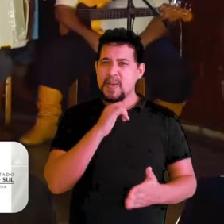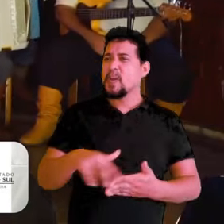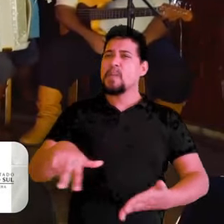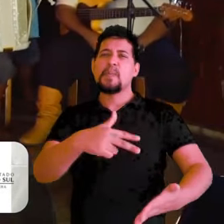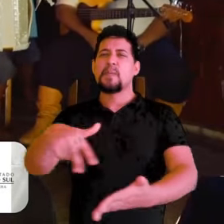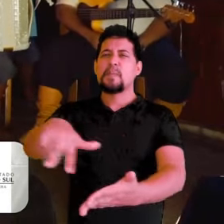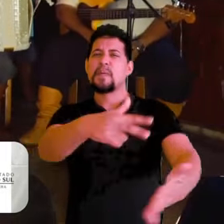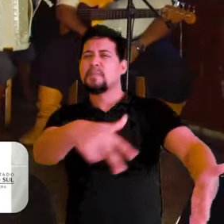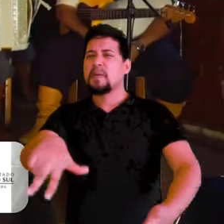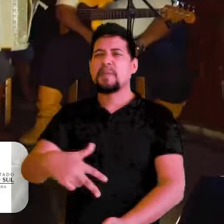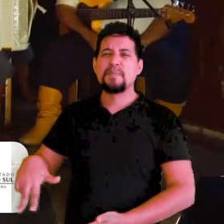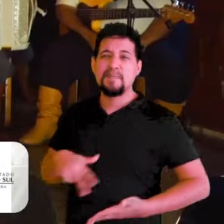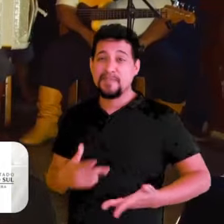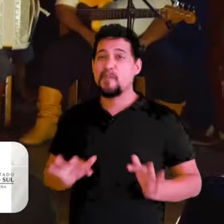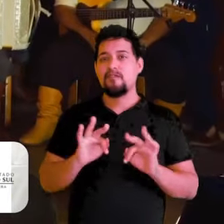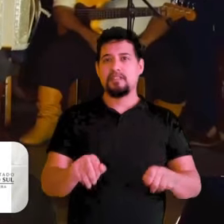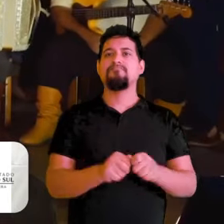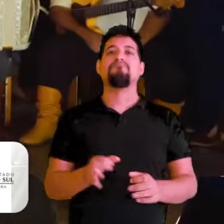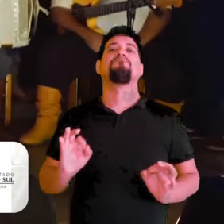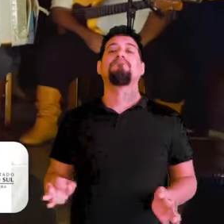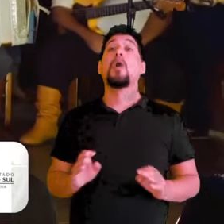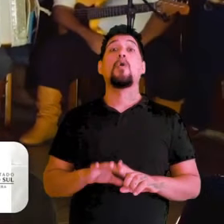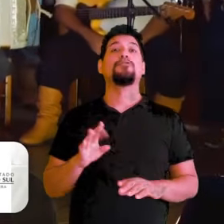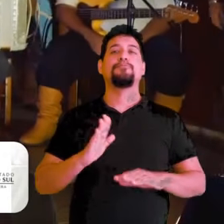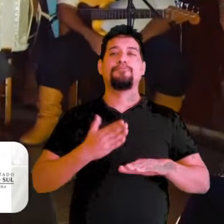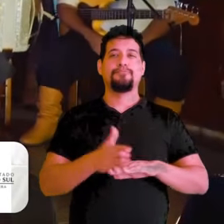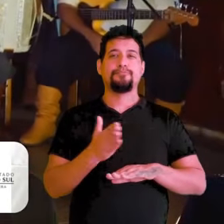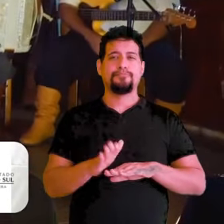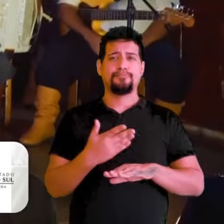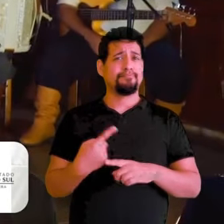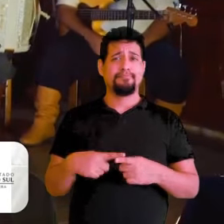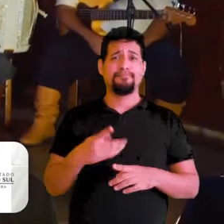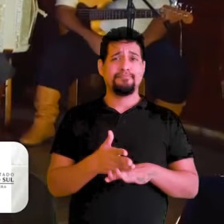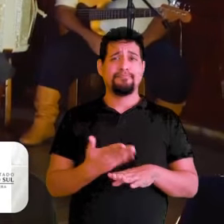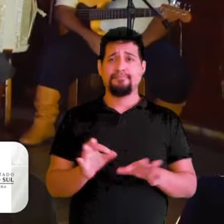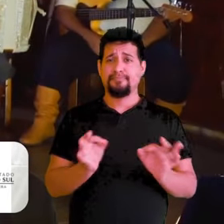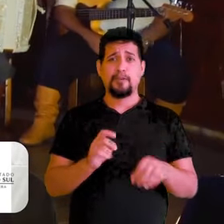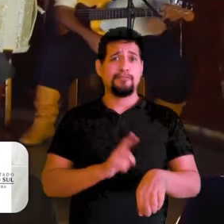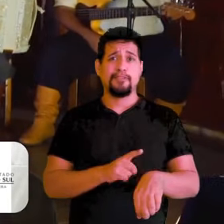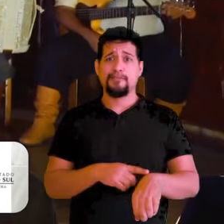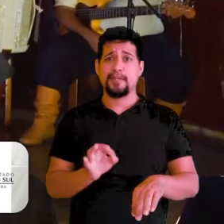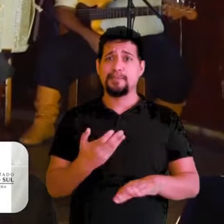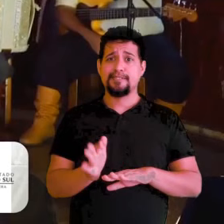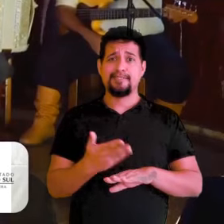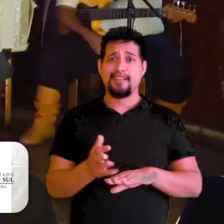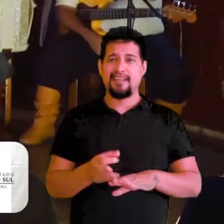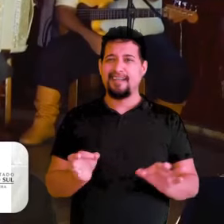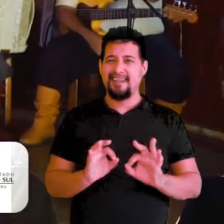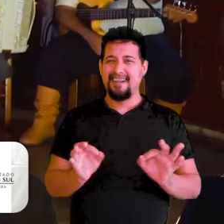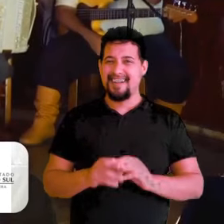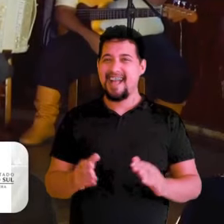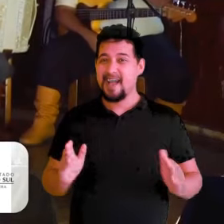De descer pelo meio do salão. No final, nós fizemos valendo, agora foi o ensaio. Que nós não tínhamos. Como ensaiado a gente ainda não teve em tempo, né?